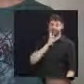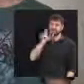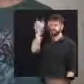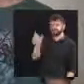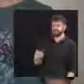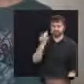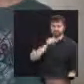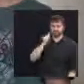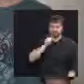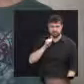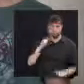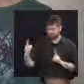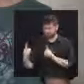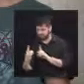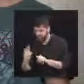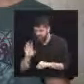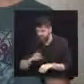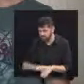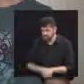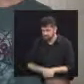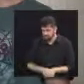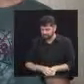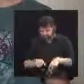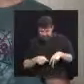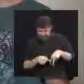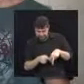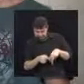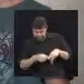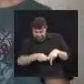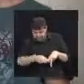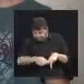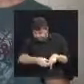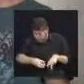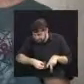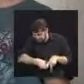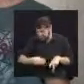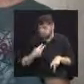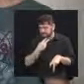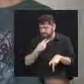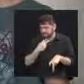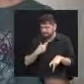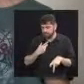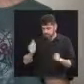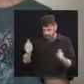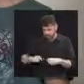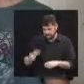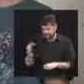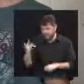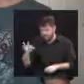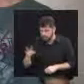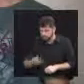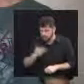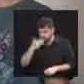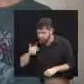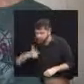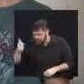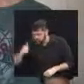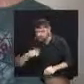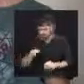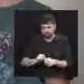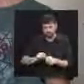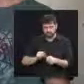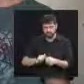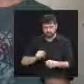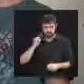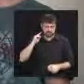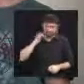eu cheguei lá, eu falei, olha, eu não vou mexer na sua rótula, mas eu posso aliviar a sua dor. E fui no ponto de Yamamoto aqui e fiz